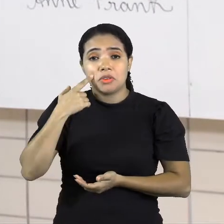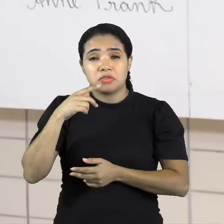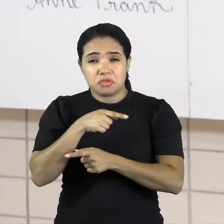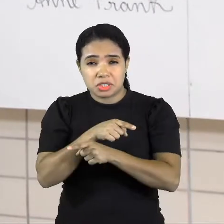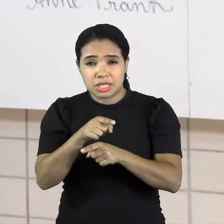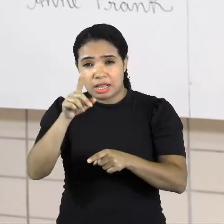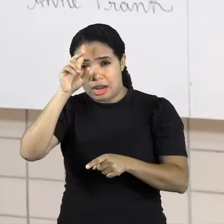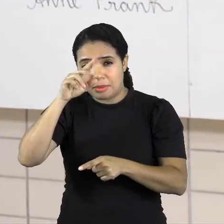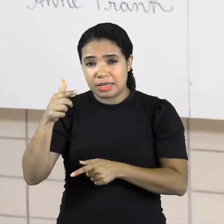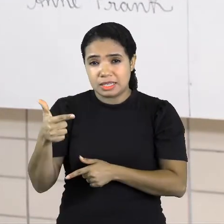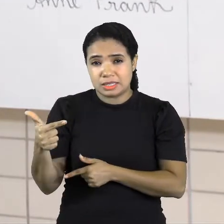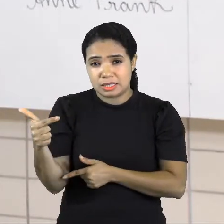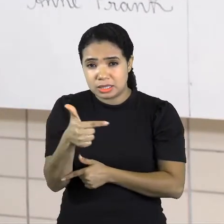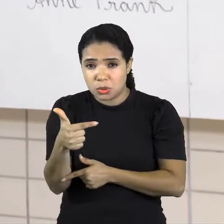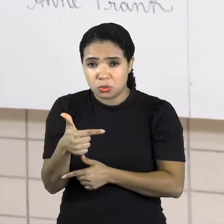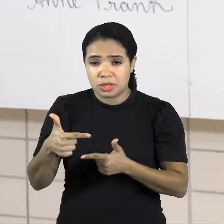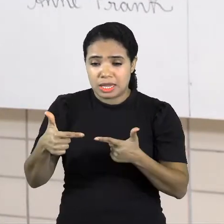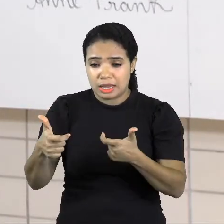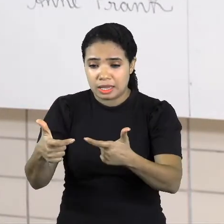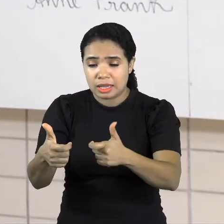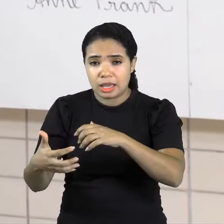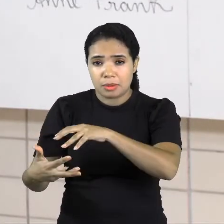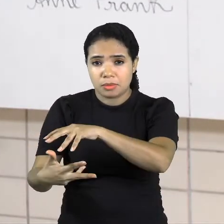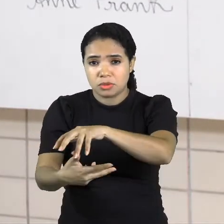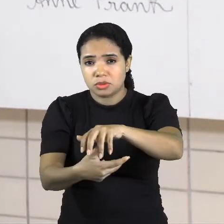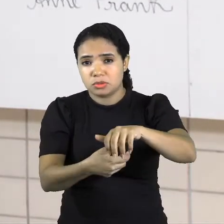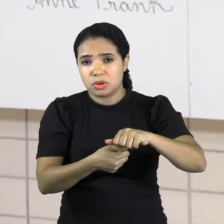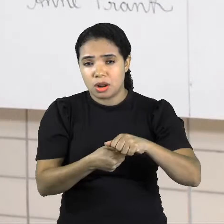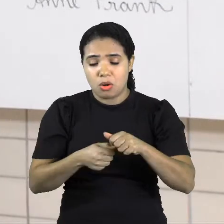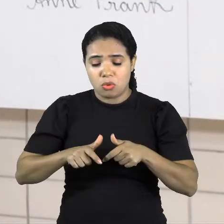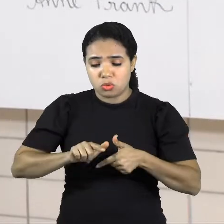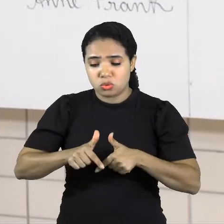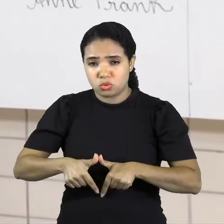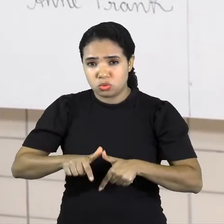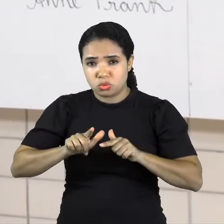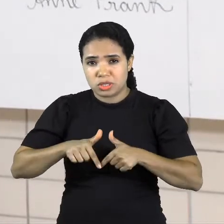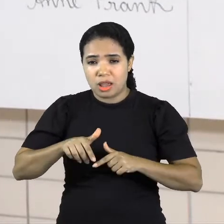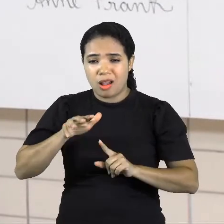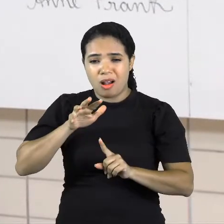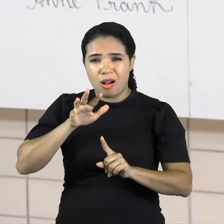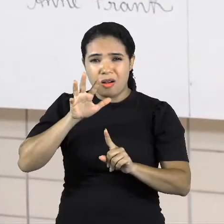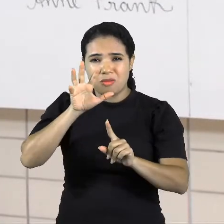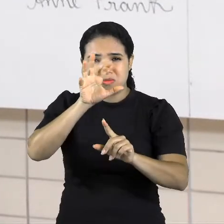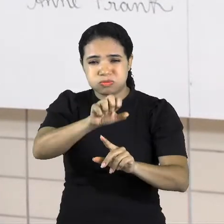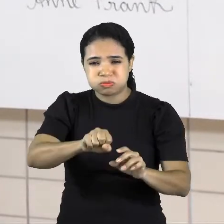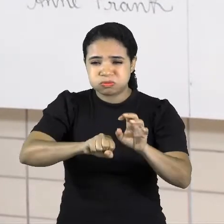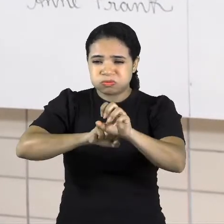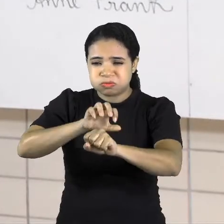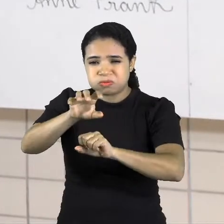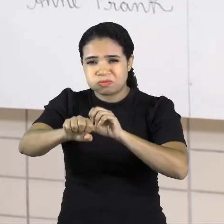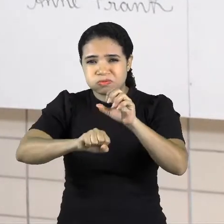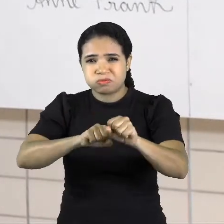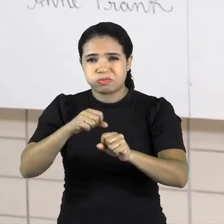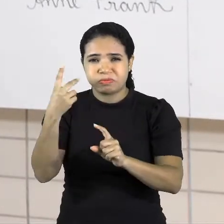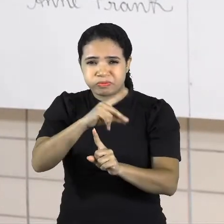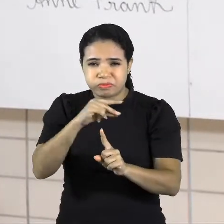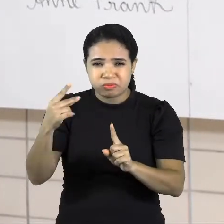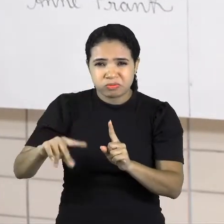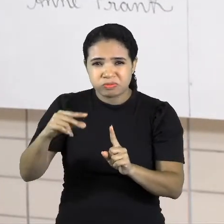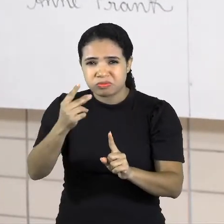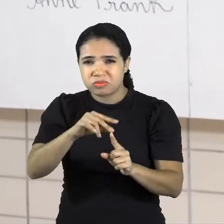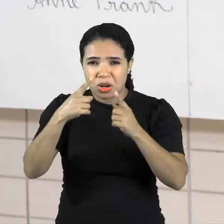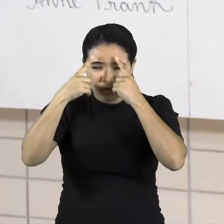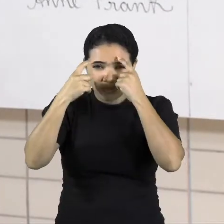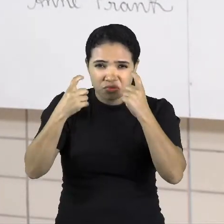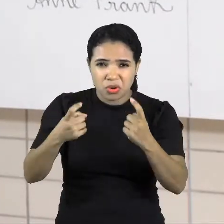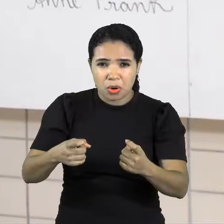perseguição aos judeus pelo regime nazista. Então, isso aí, ao ler esse diário, tanto em quadrinhos, e se depois vocês